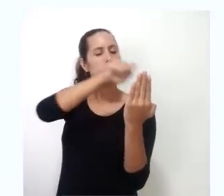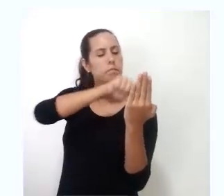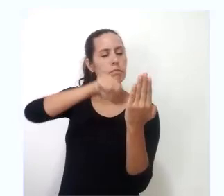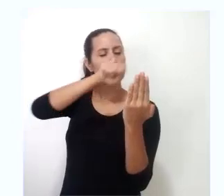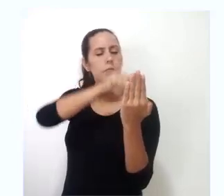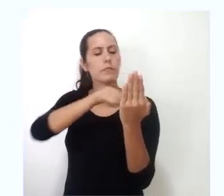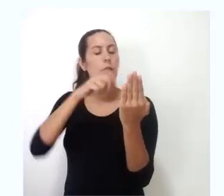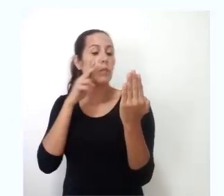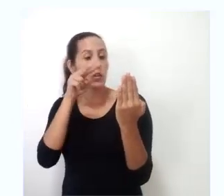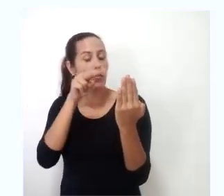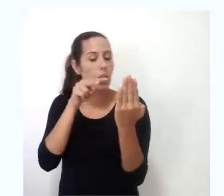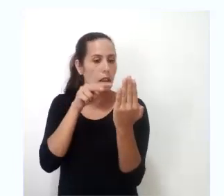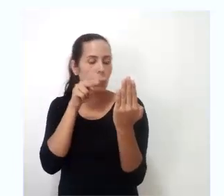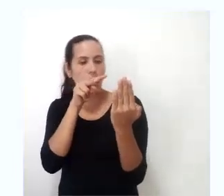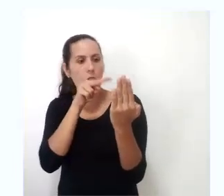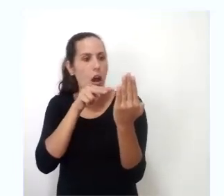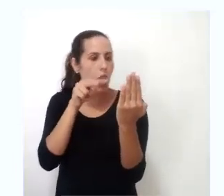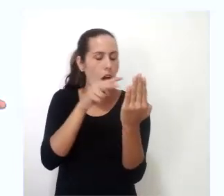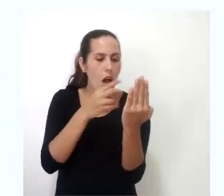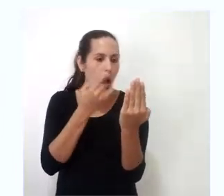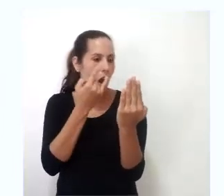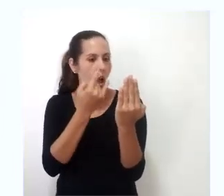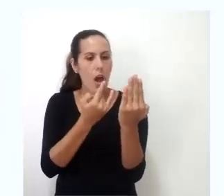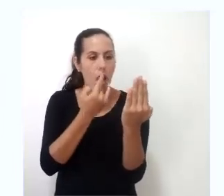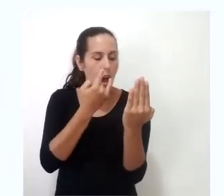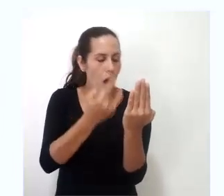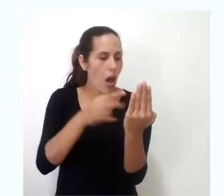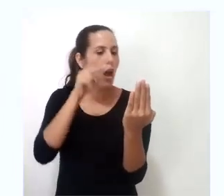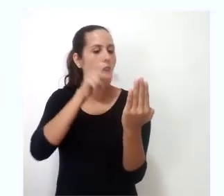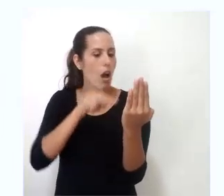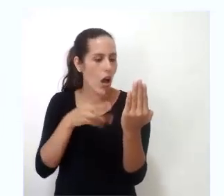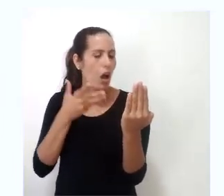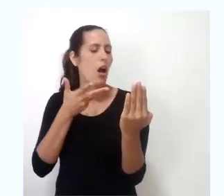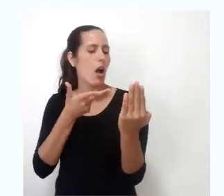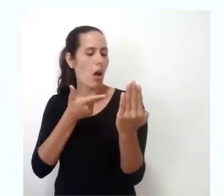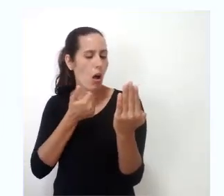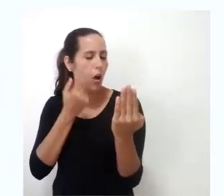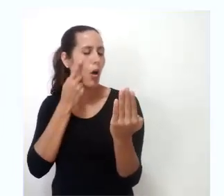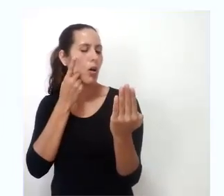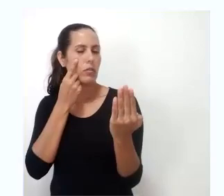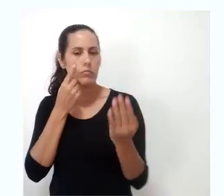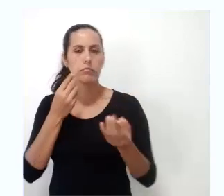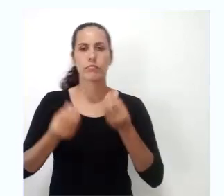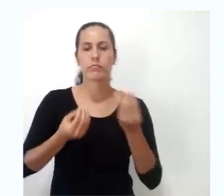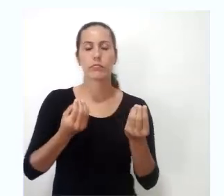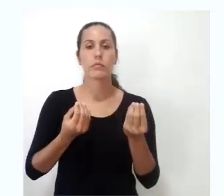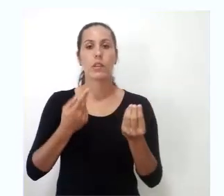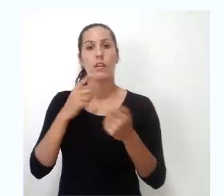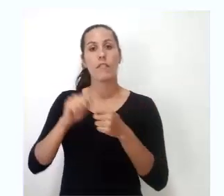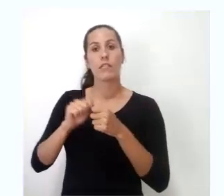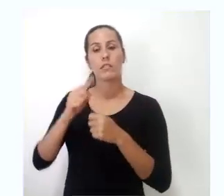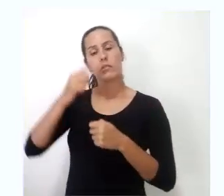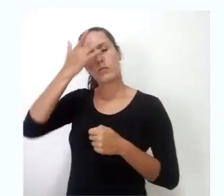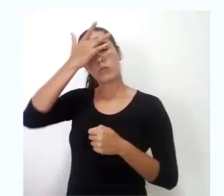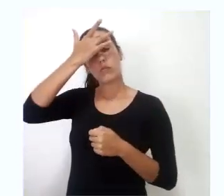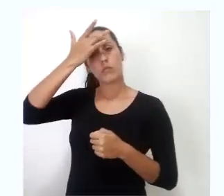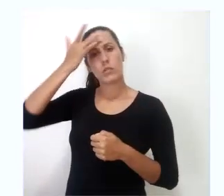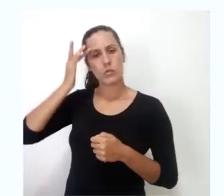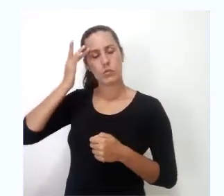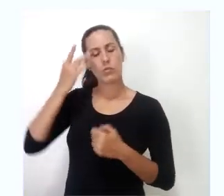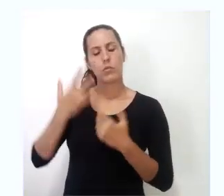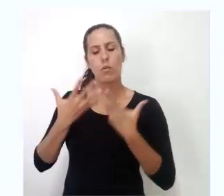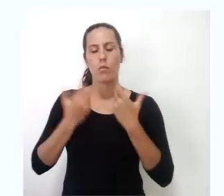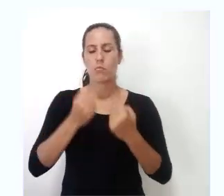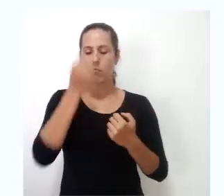lembre-se sempre, argumentar, persuadir, fazer com que alguém